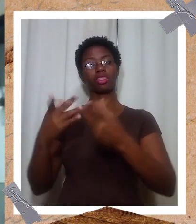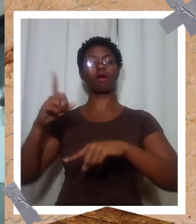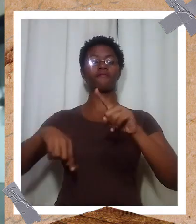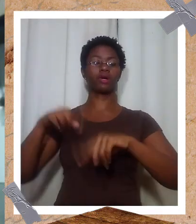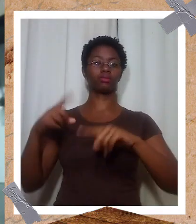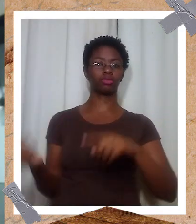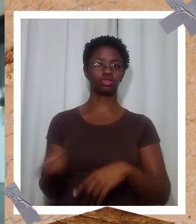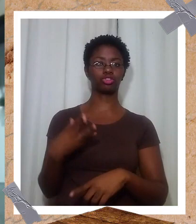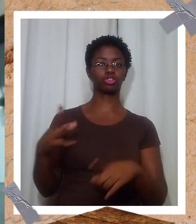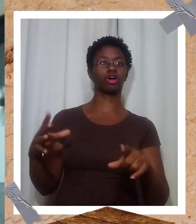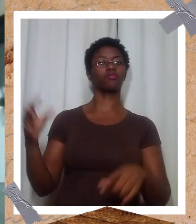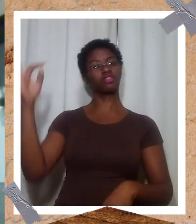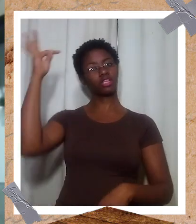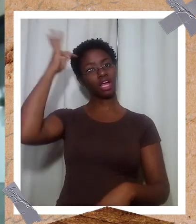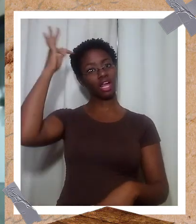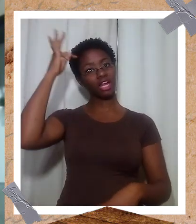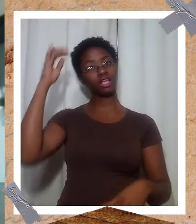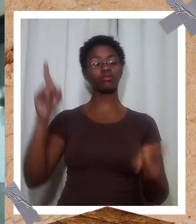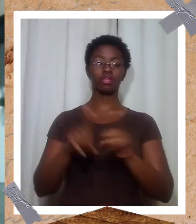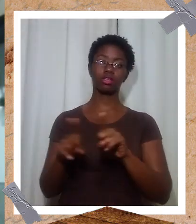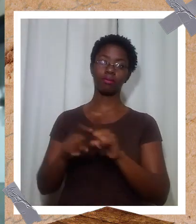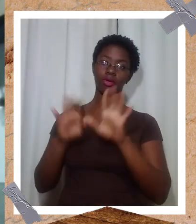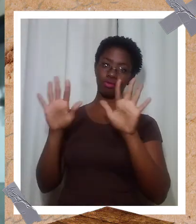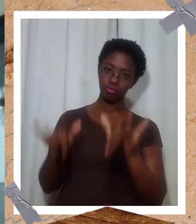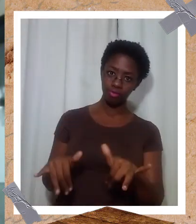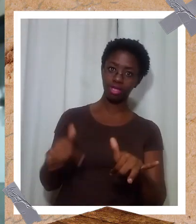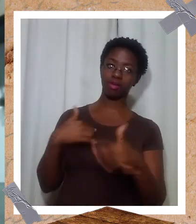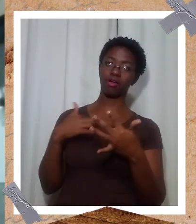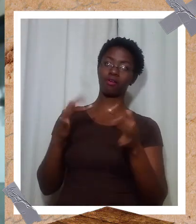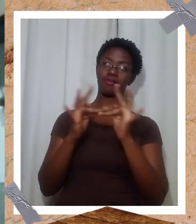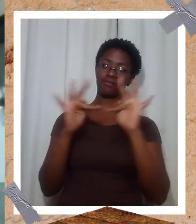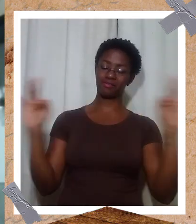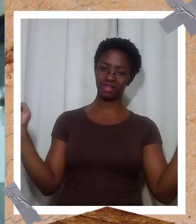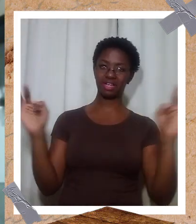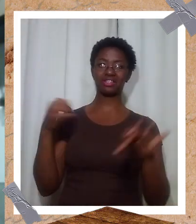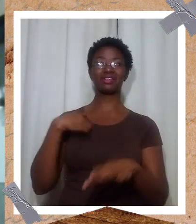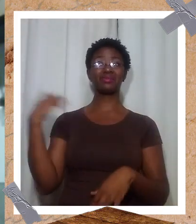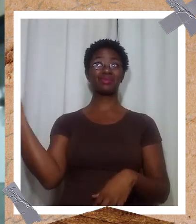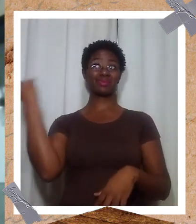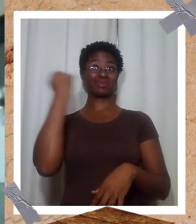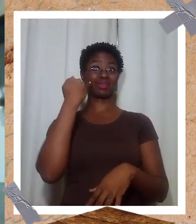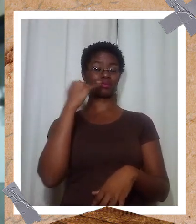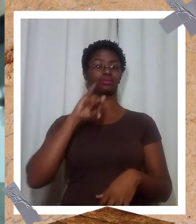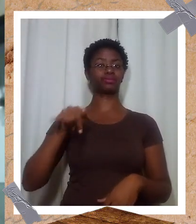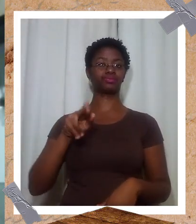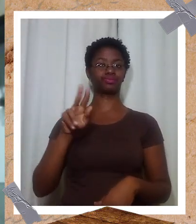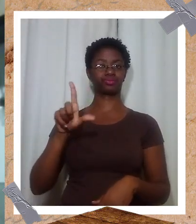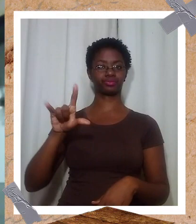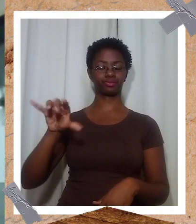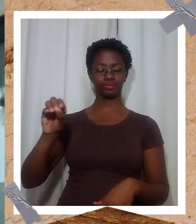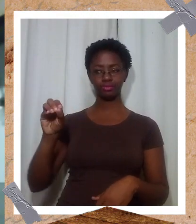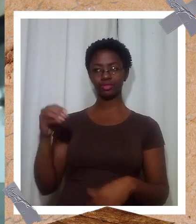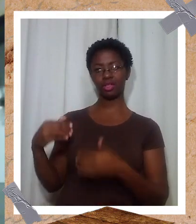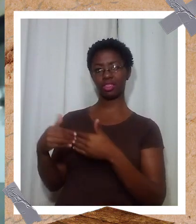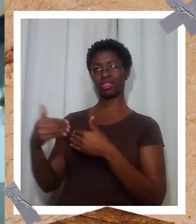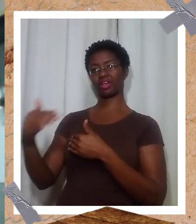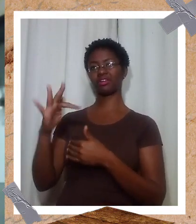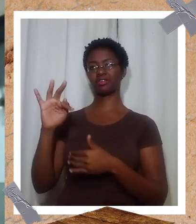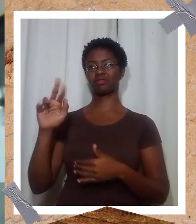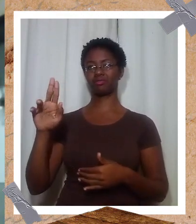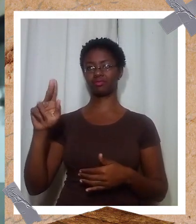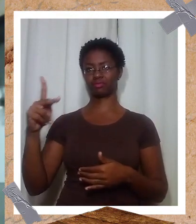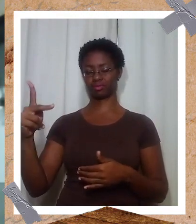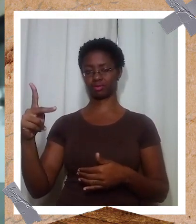para novos talentos. E eu fecho com uma frase que eu ouvi do Júlio Ludemir durante a FLUP. Ele